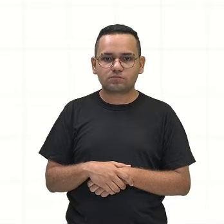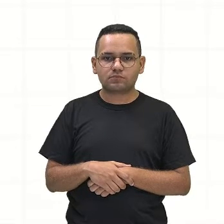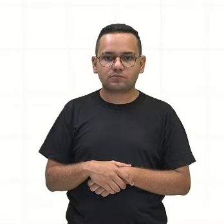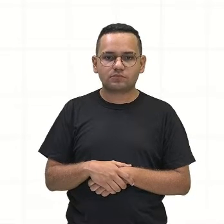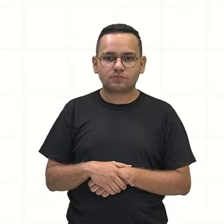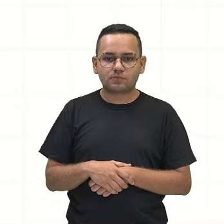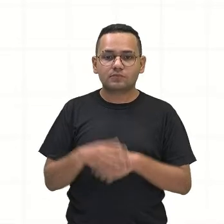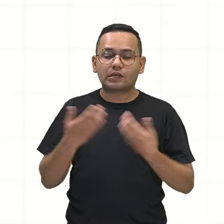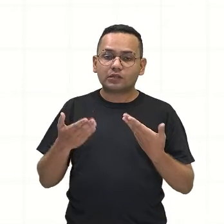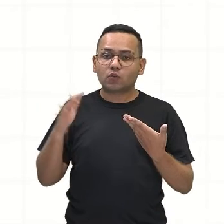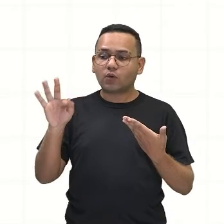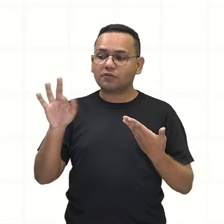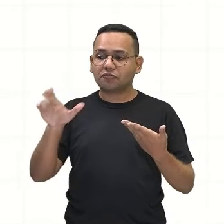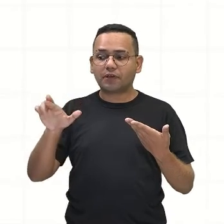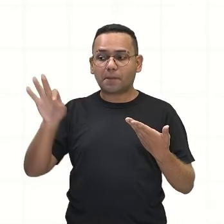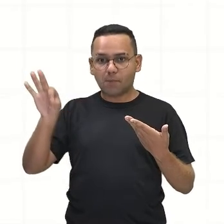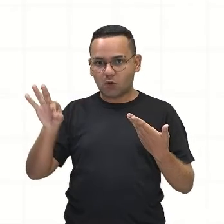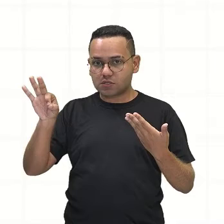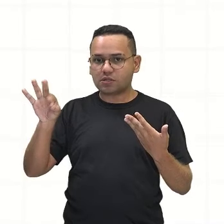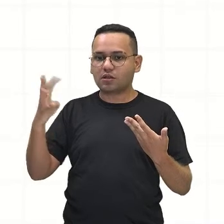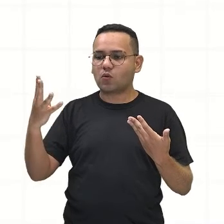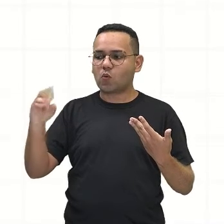40%. Pronto.